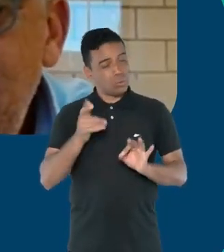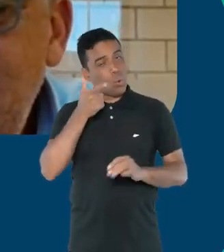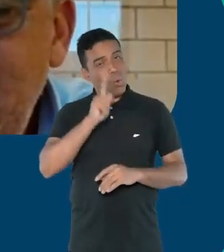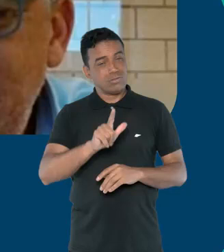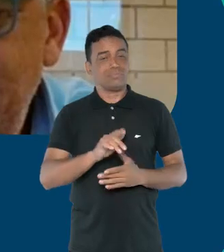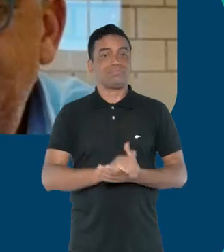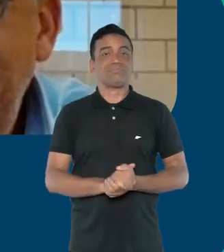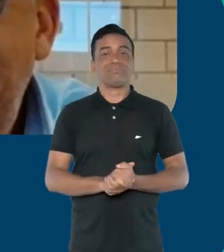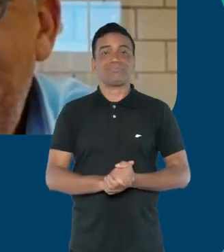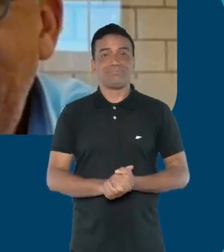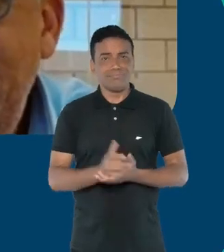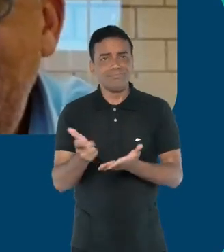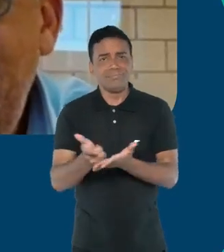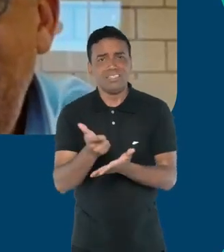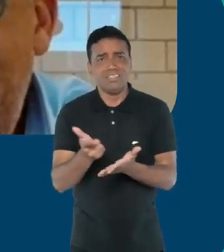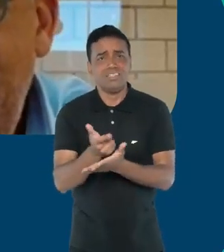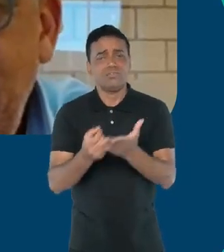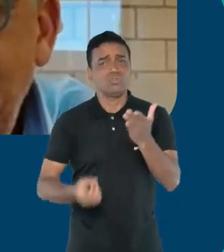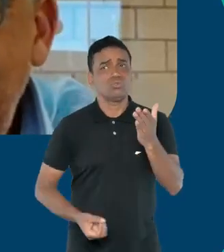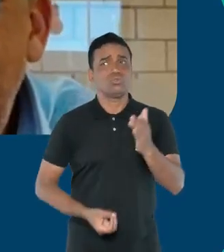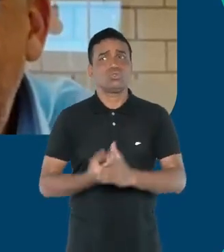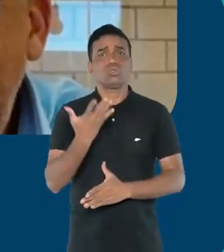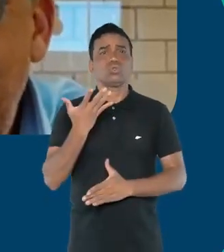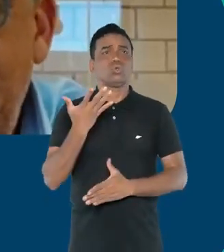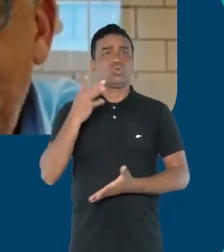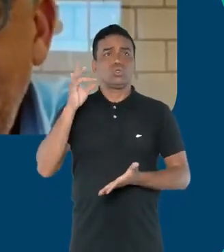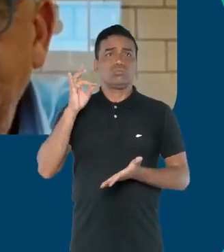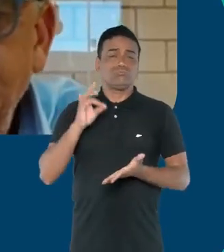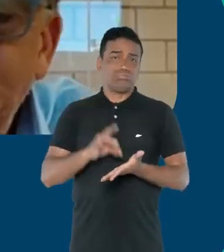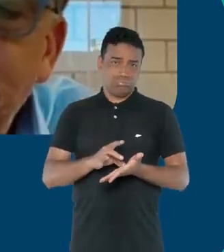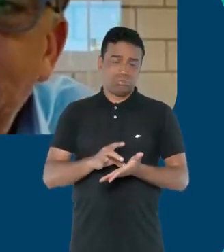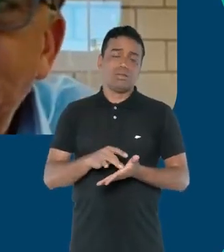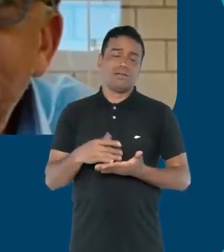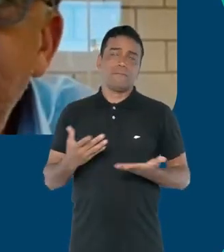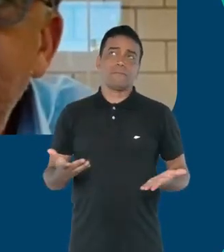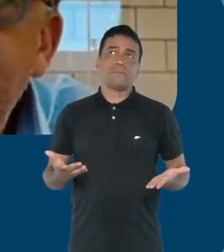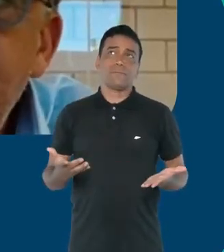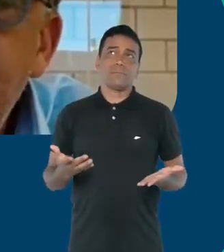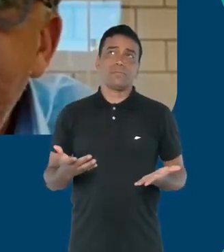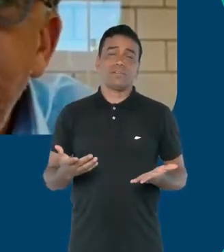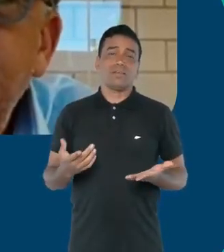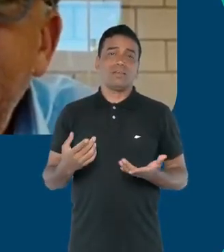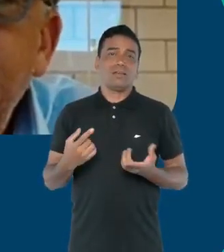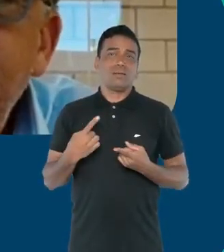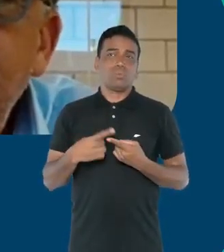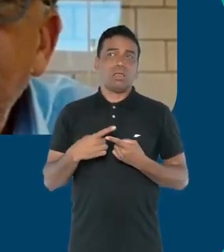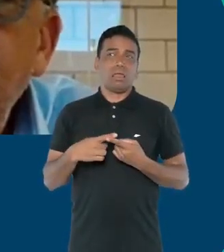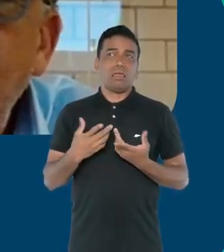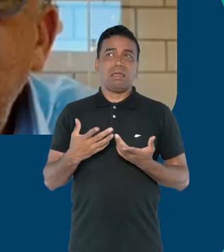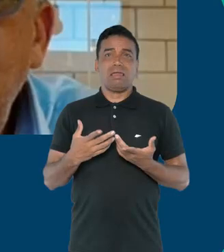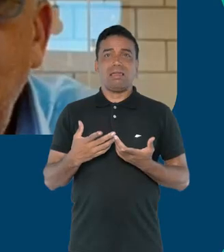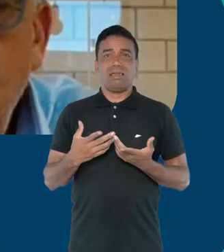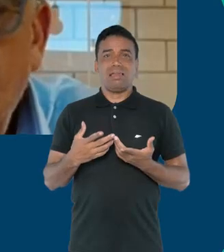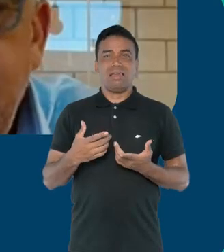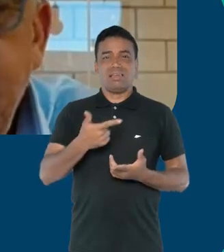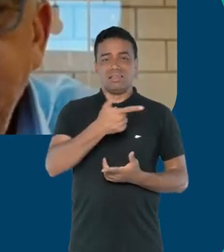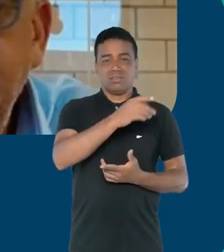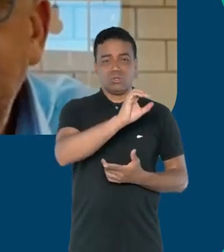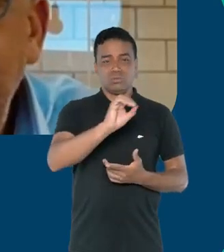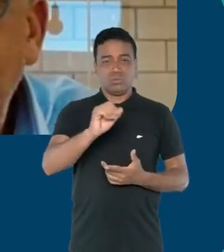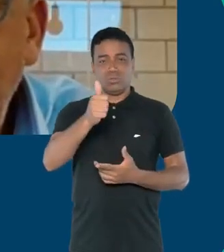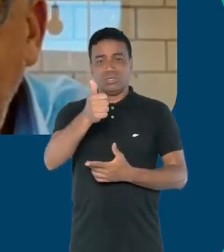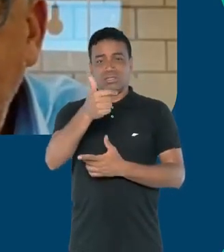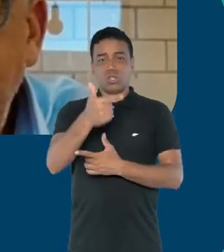O livro, ele nasce, na verdade, Gabriel, sabe que em